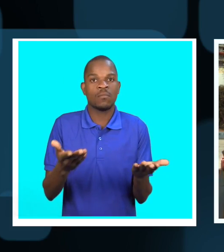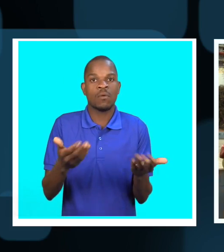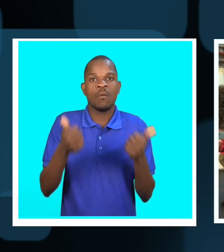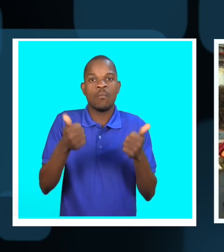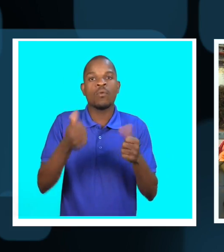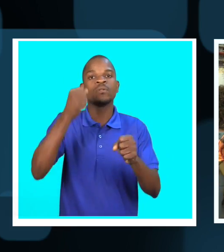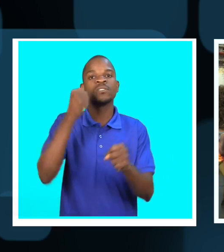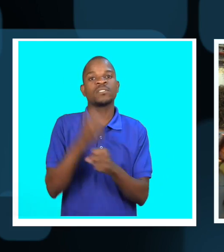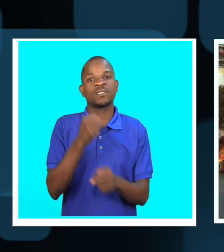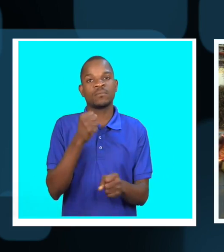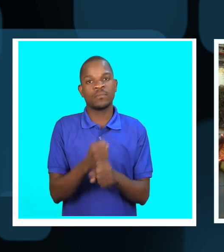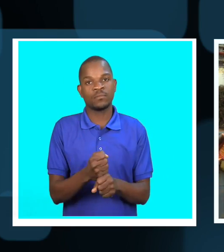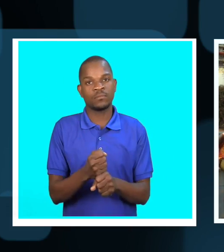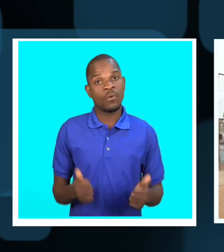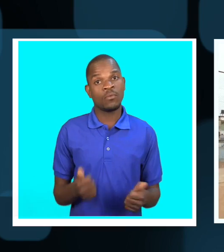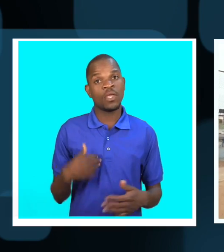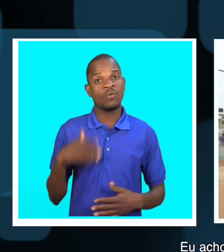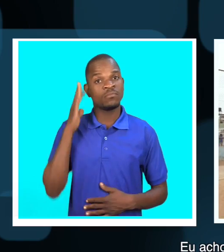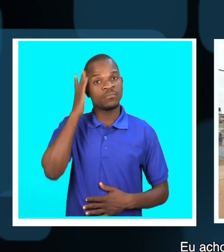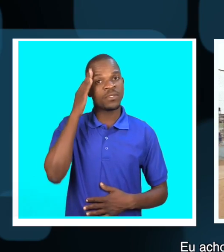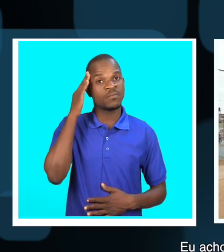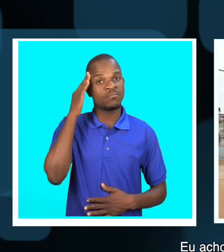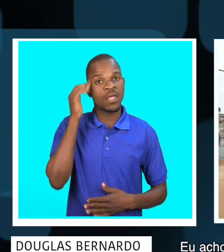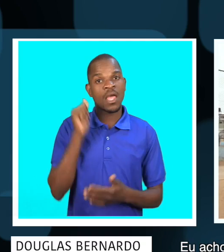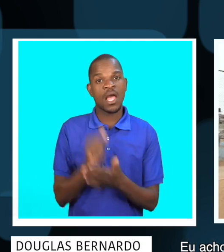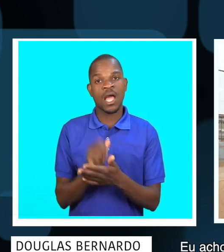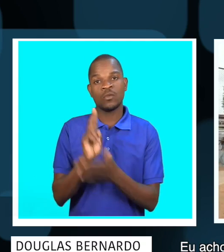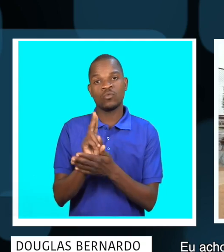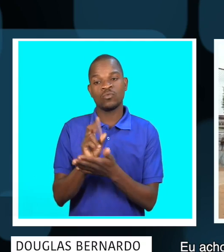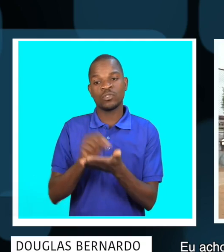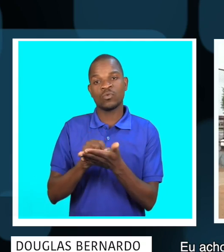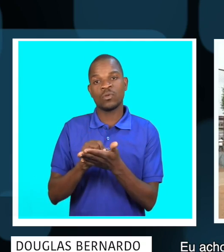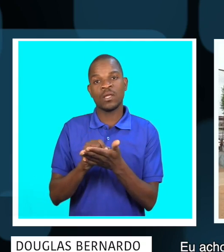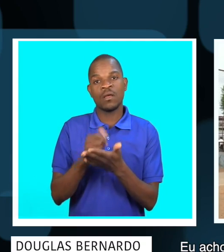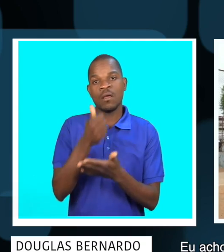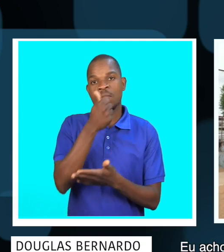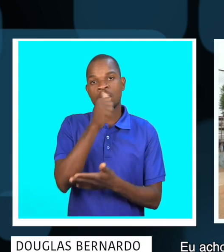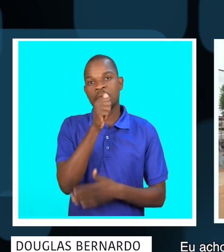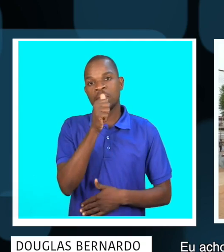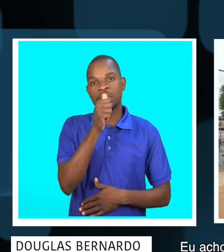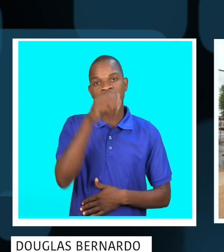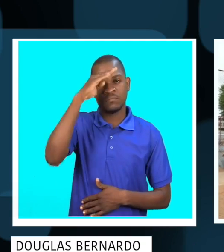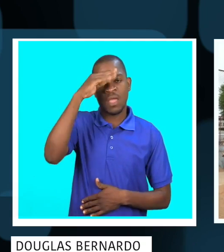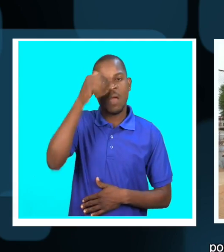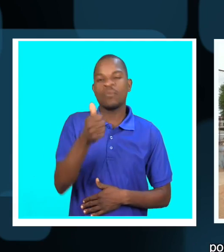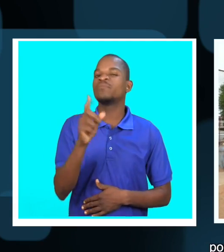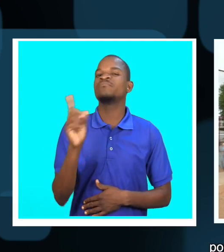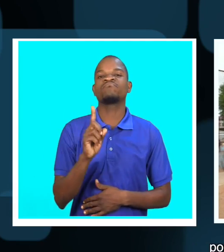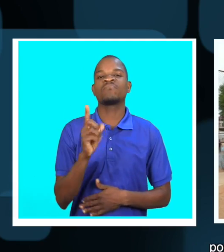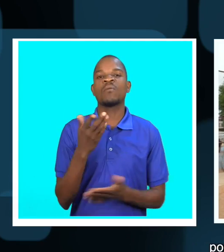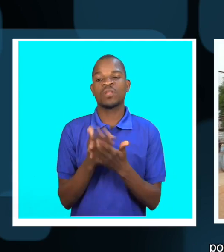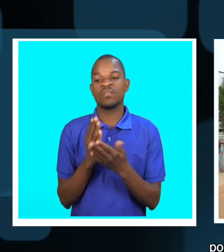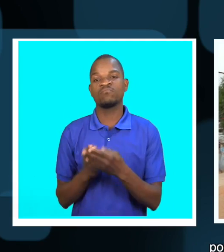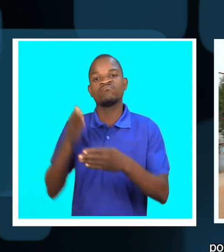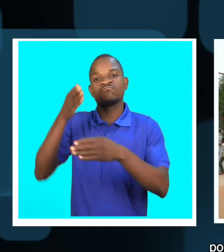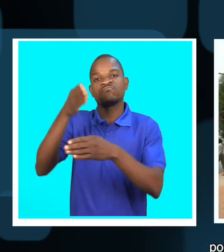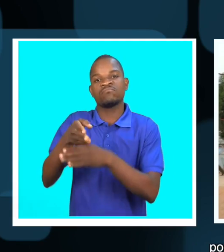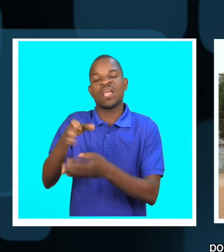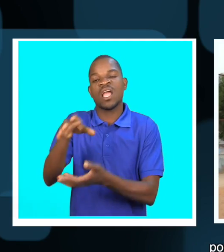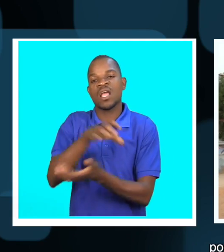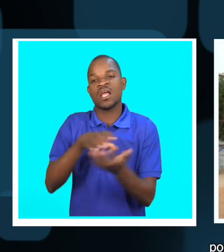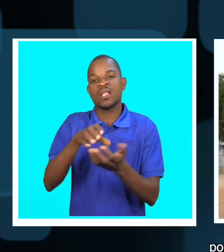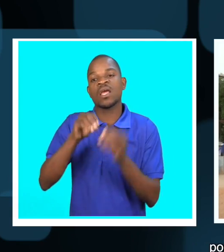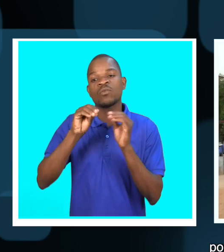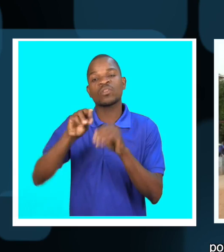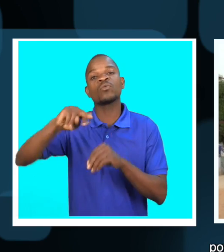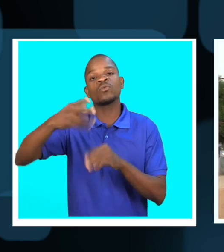não têm um bom emprego. Bom, eu acho que os alunos vão à escola embriagados, isso não é bom, porque interferem na